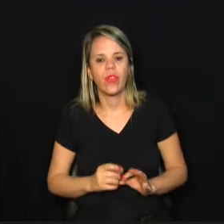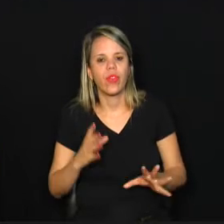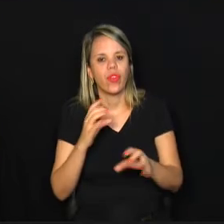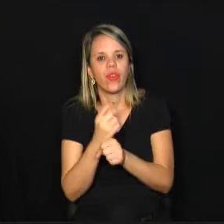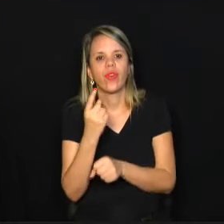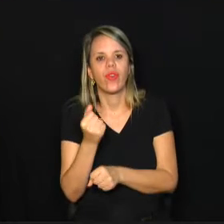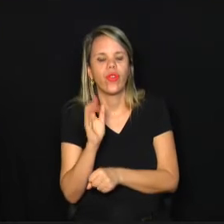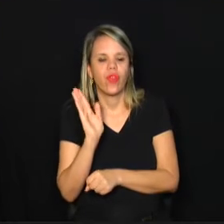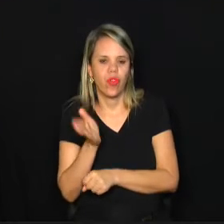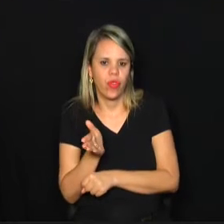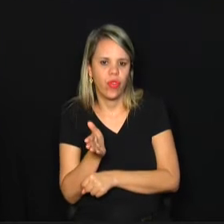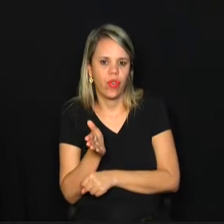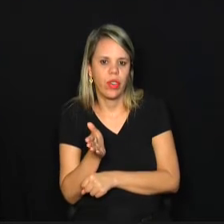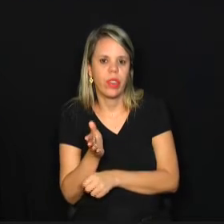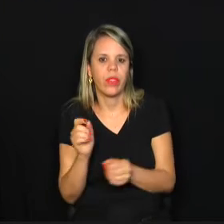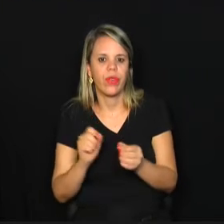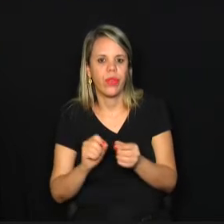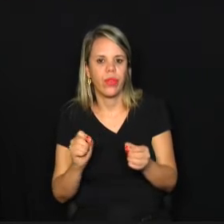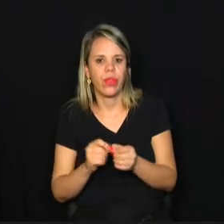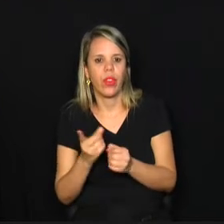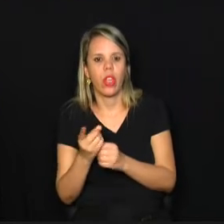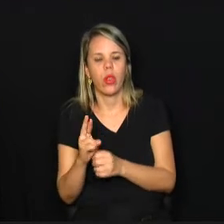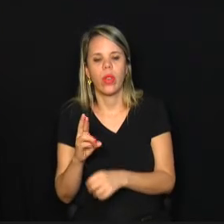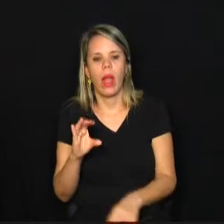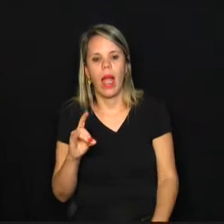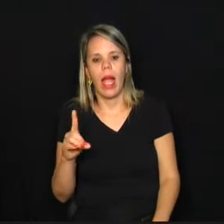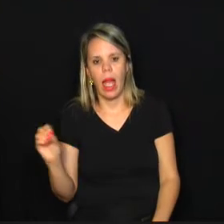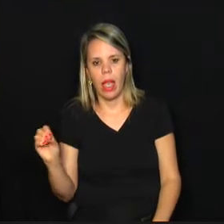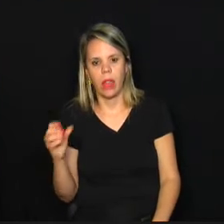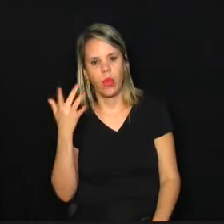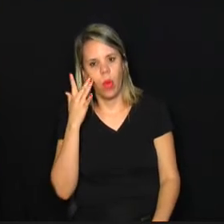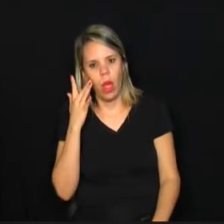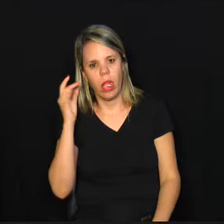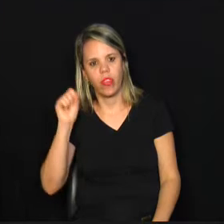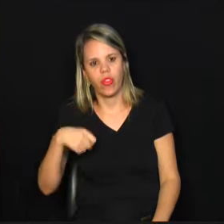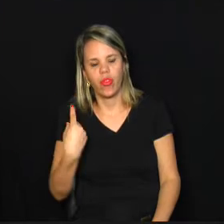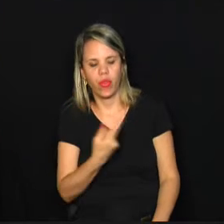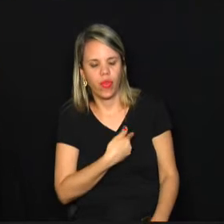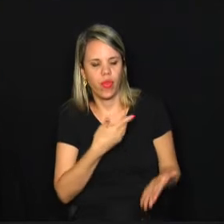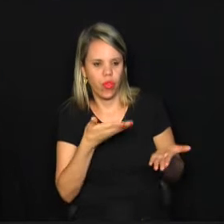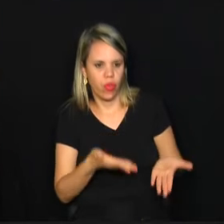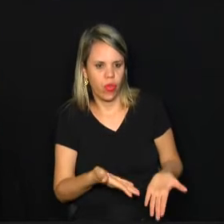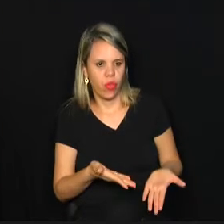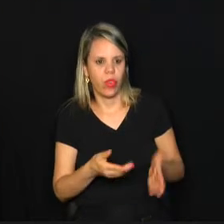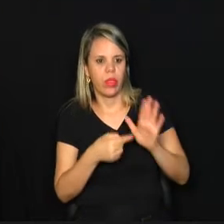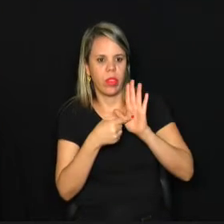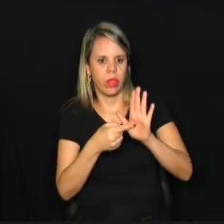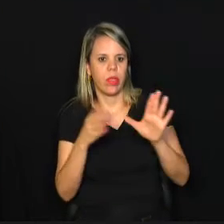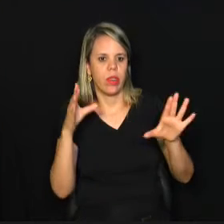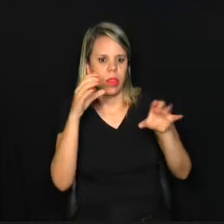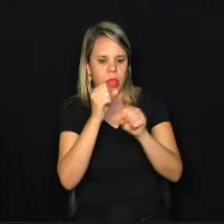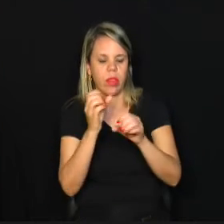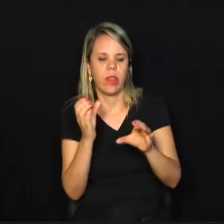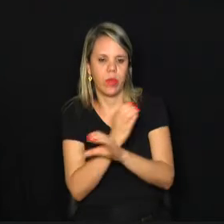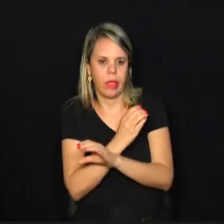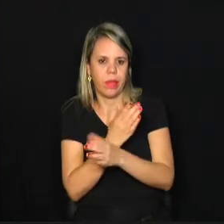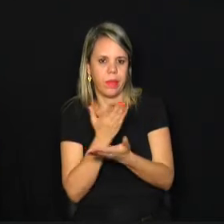financeira já foi realçada pelo doutor Caiado, eu acho que a nossa apresentação está completa.